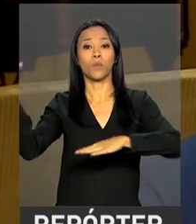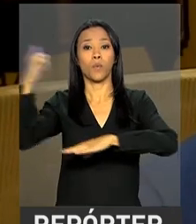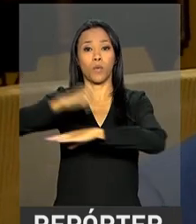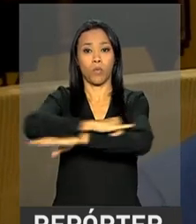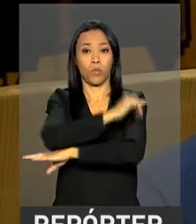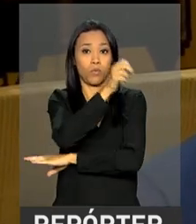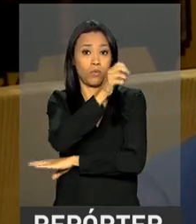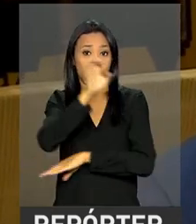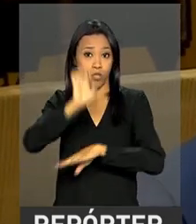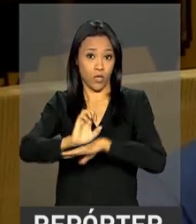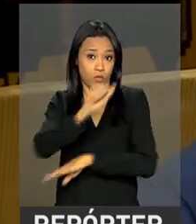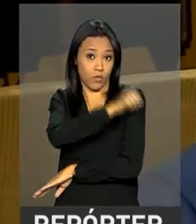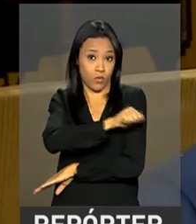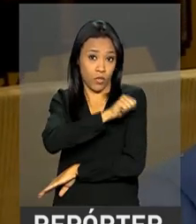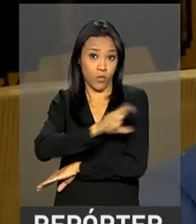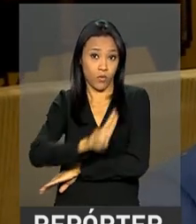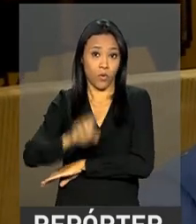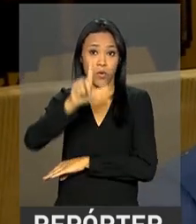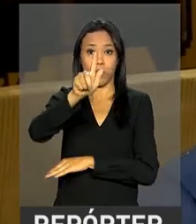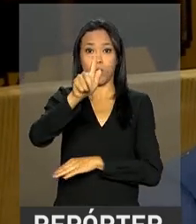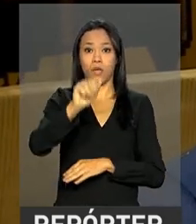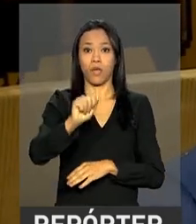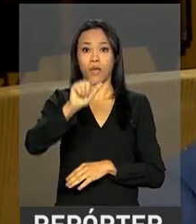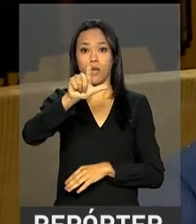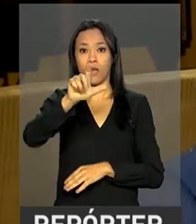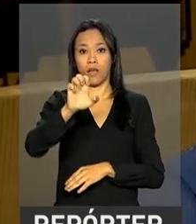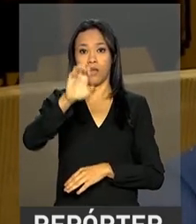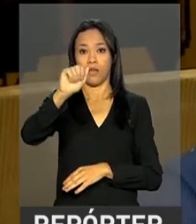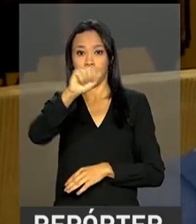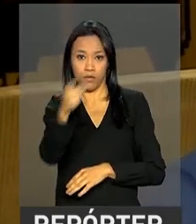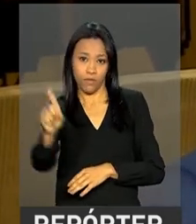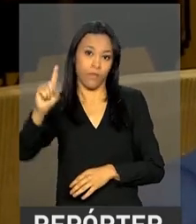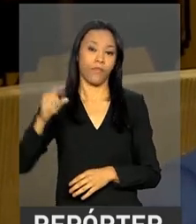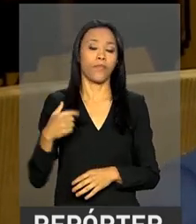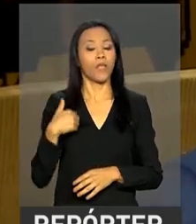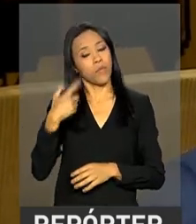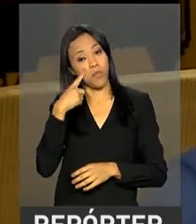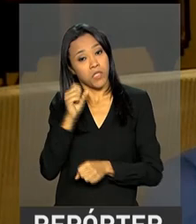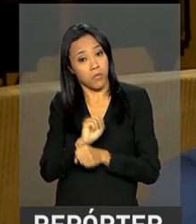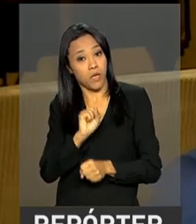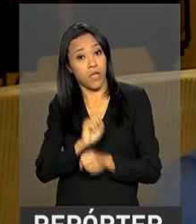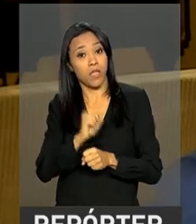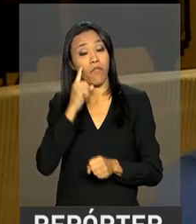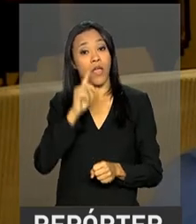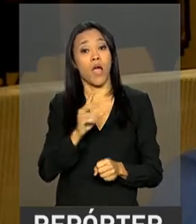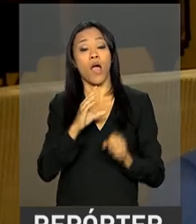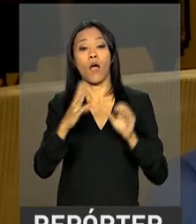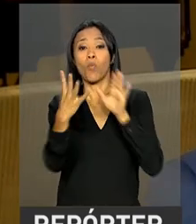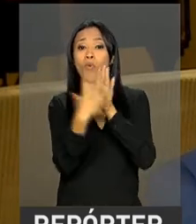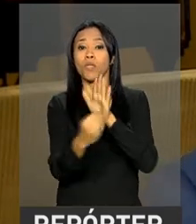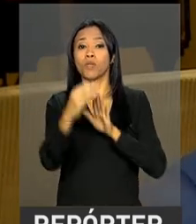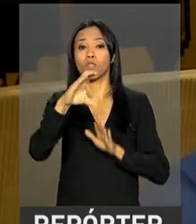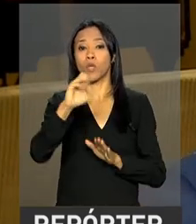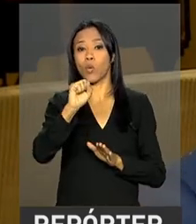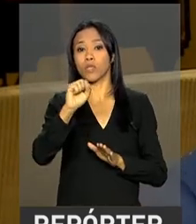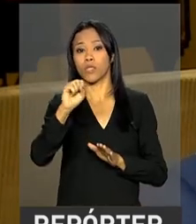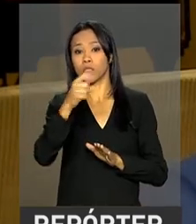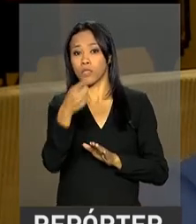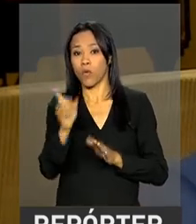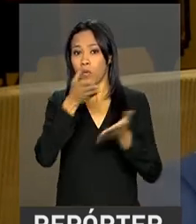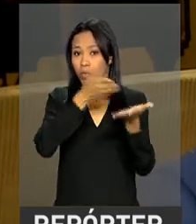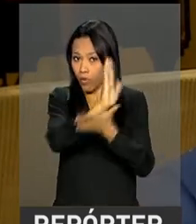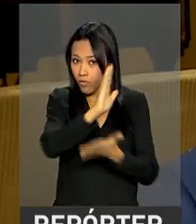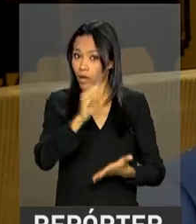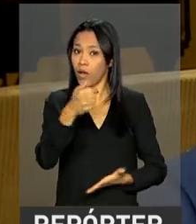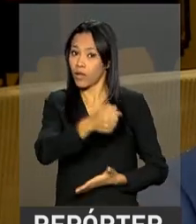estão aguardando apenas que a medida provisória que está tramitando no Congresso a respeito das concessões de aeroportos, ela seja aprovada para que eles